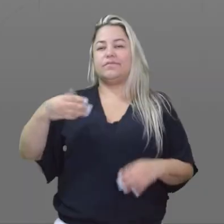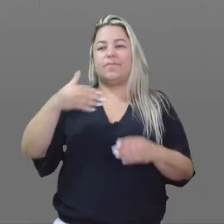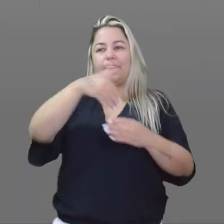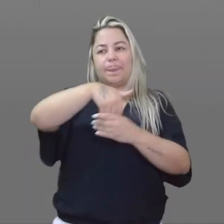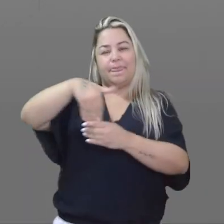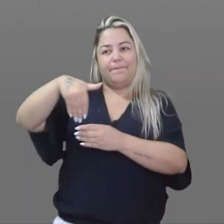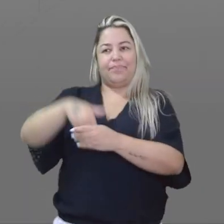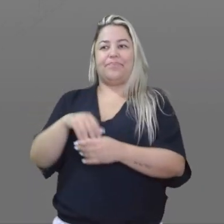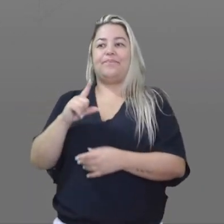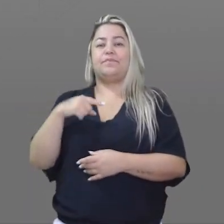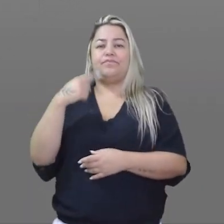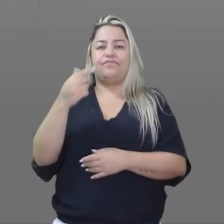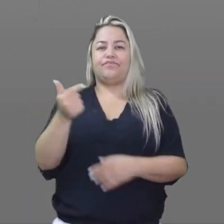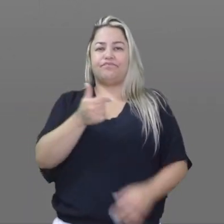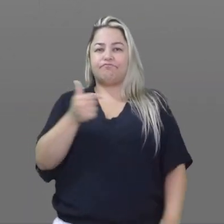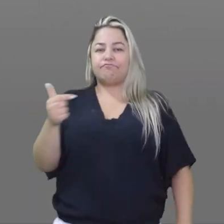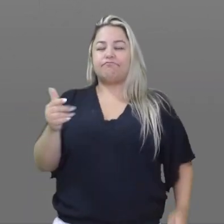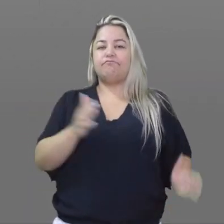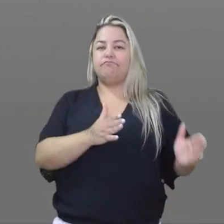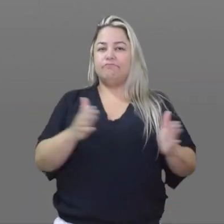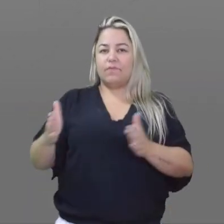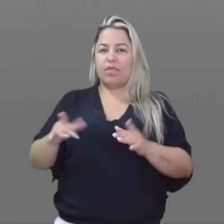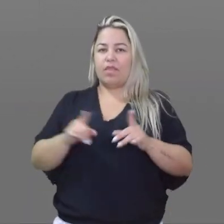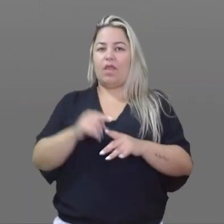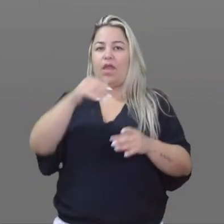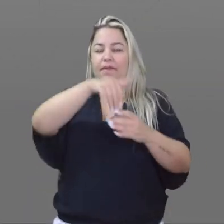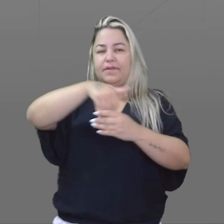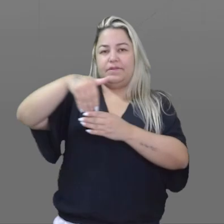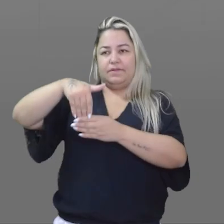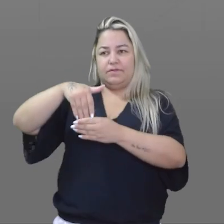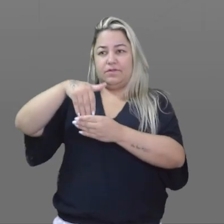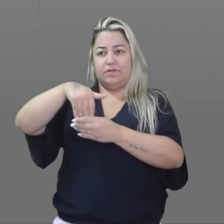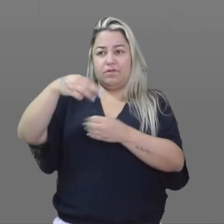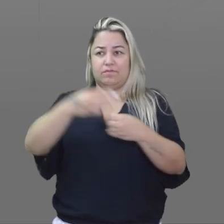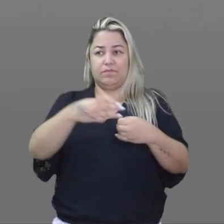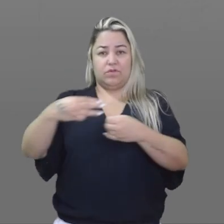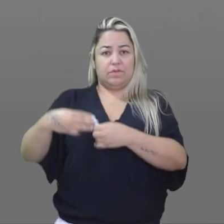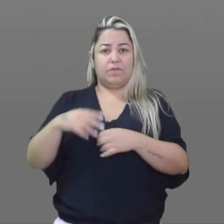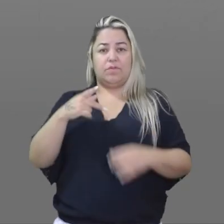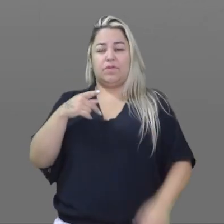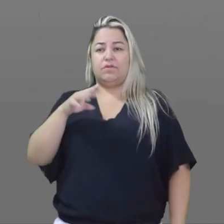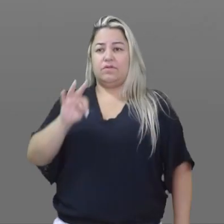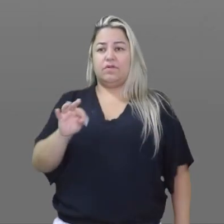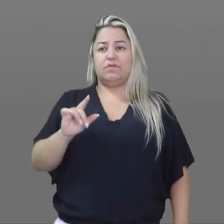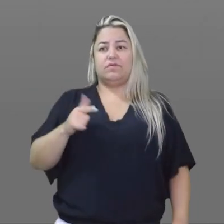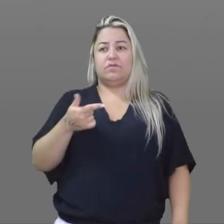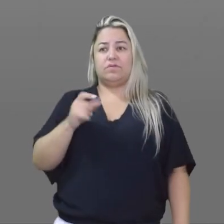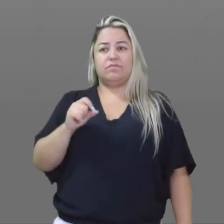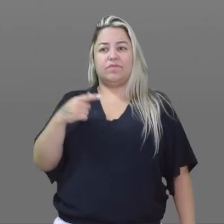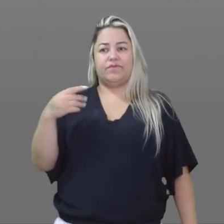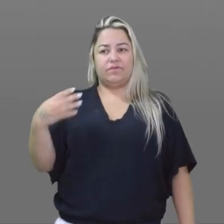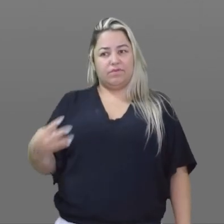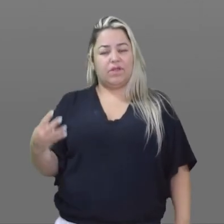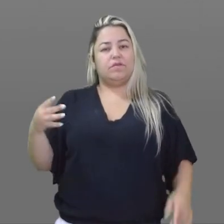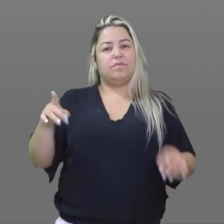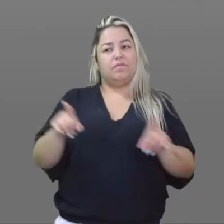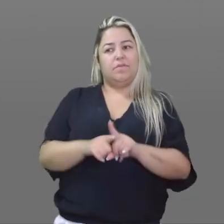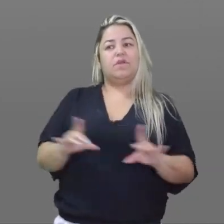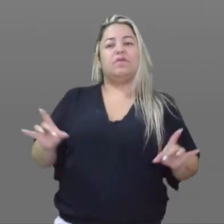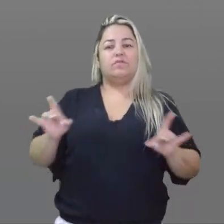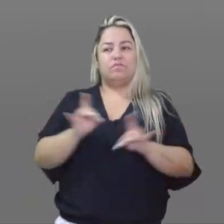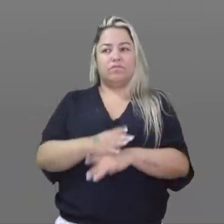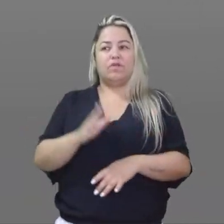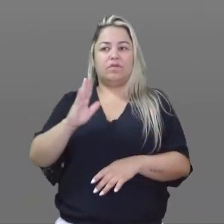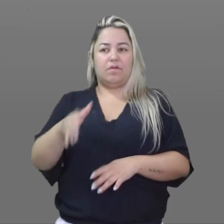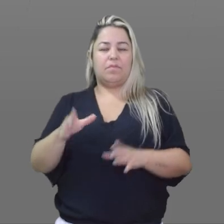eleitores. Após o primeiro e o segundo turno das eleições municipais, o PT saiu do pleito de 2024